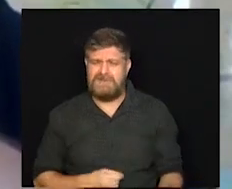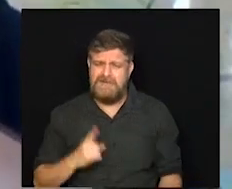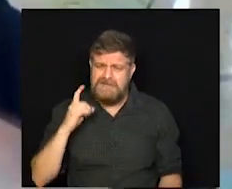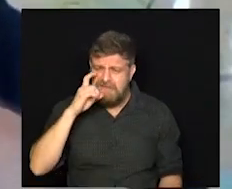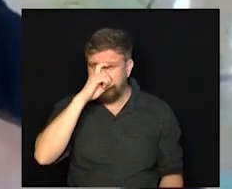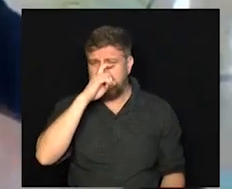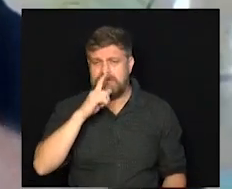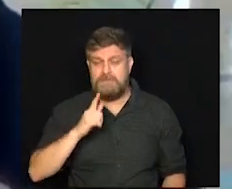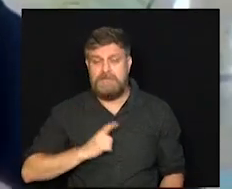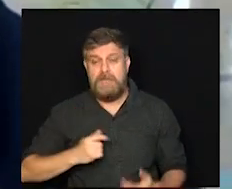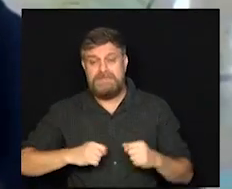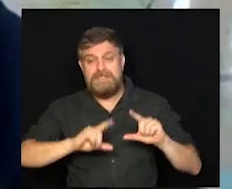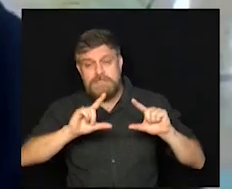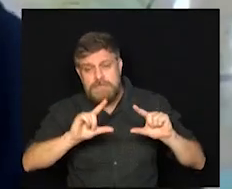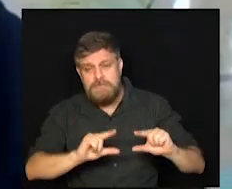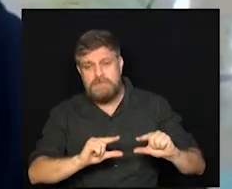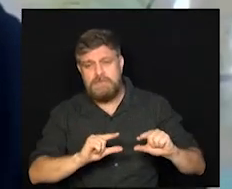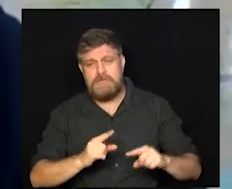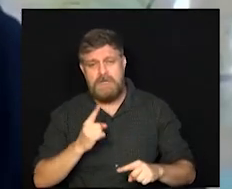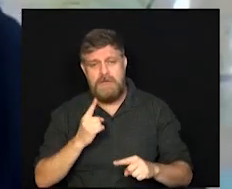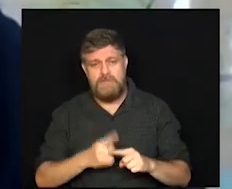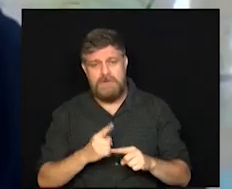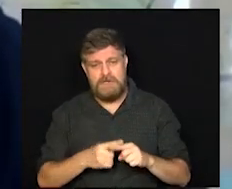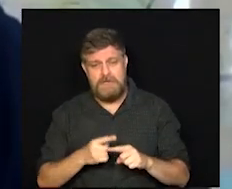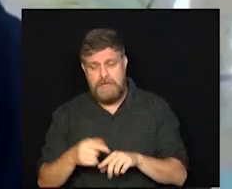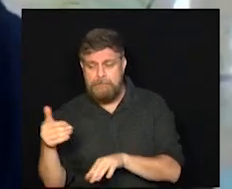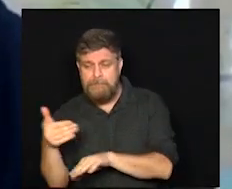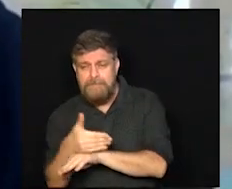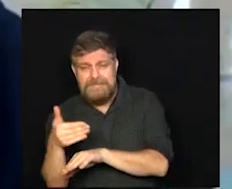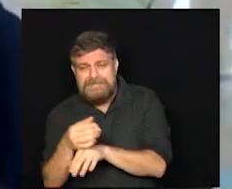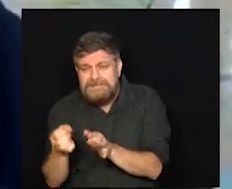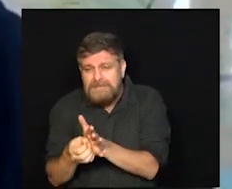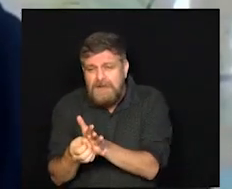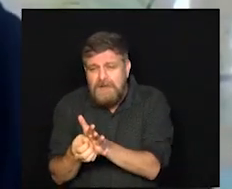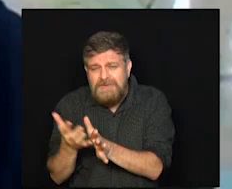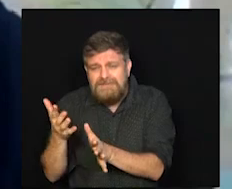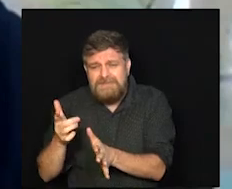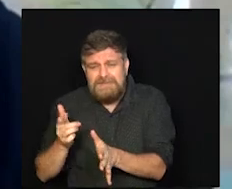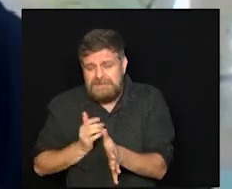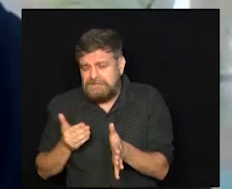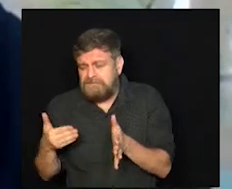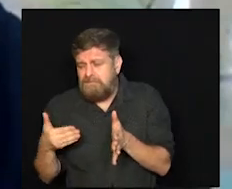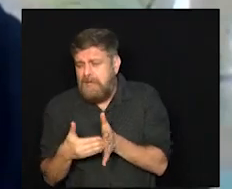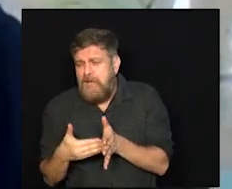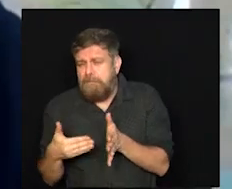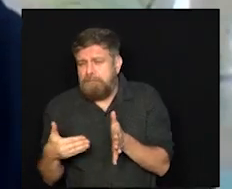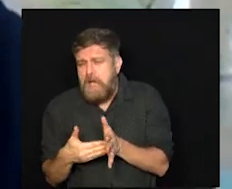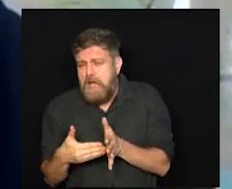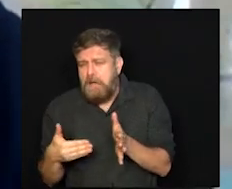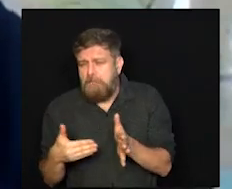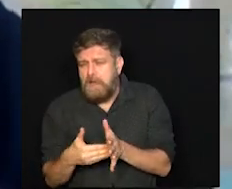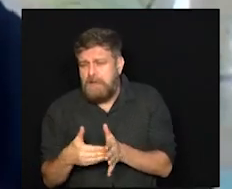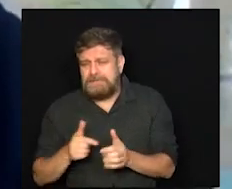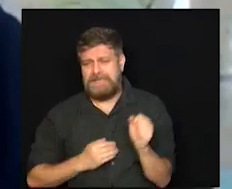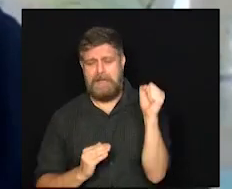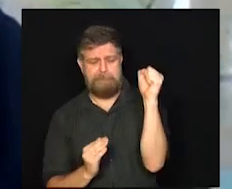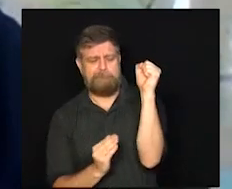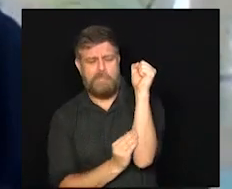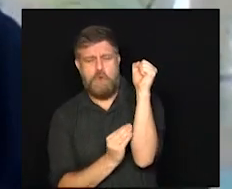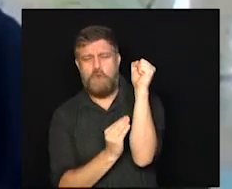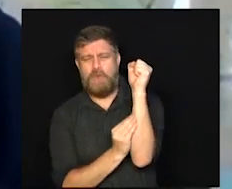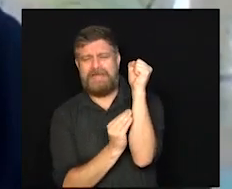essa participação, muitas vezes, ela esbarra muito na